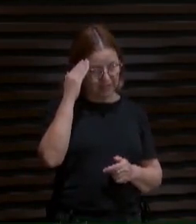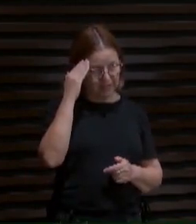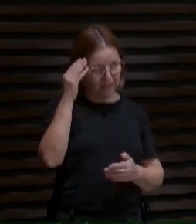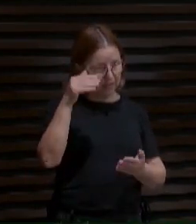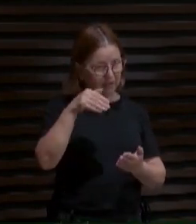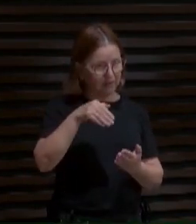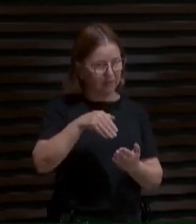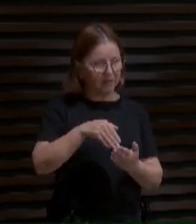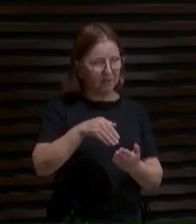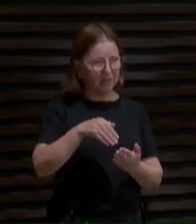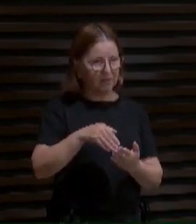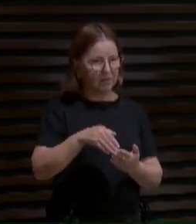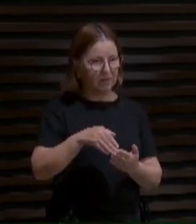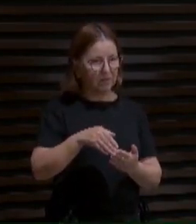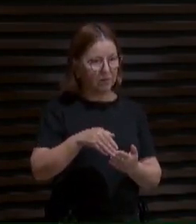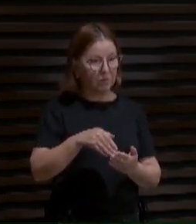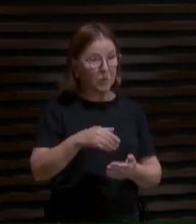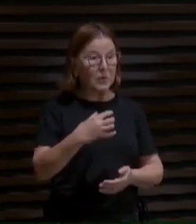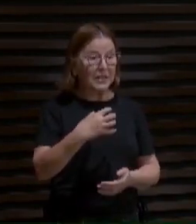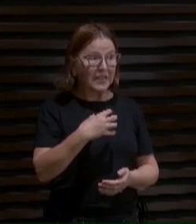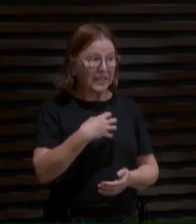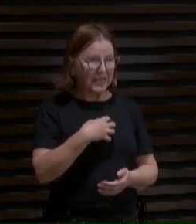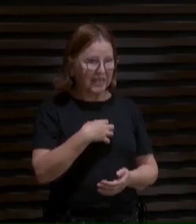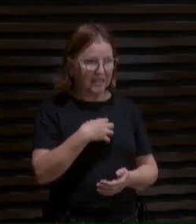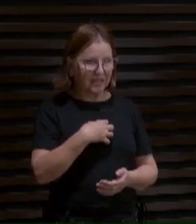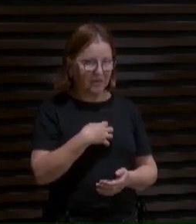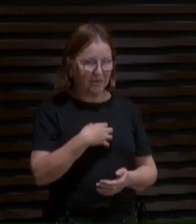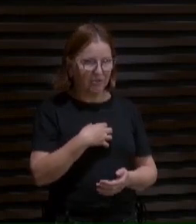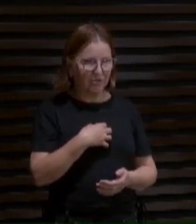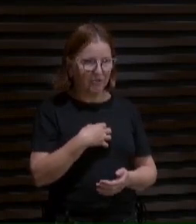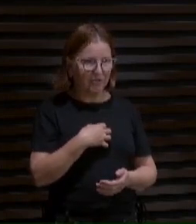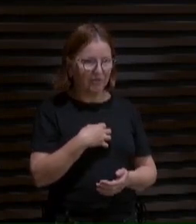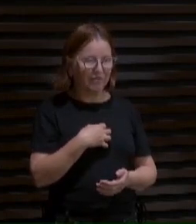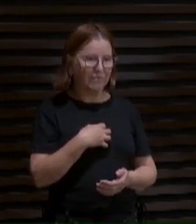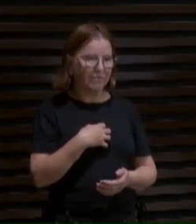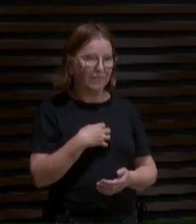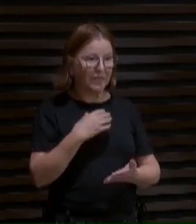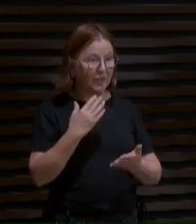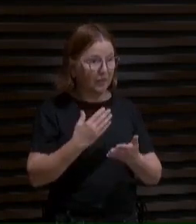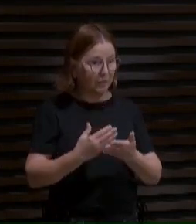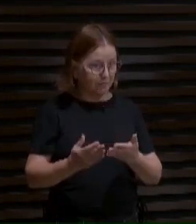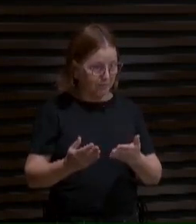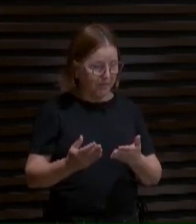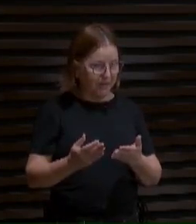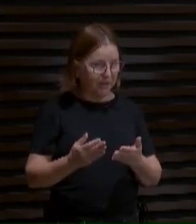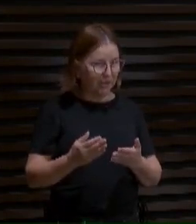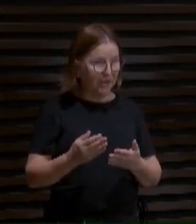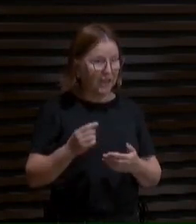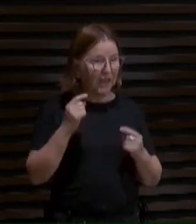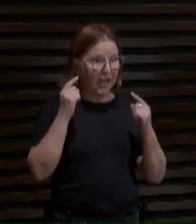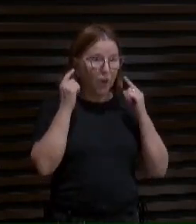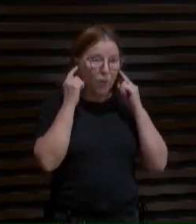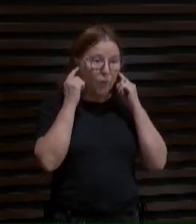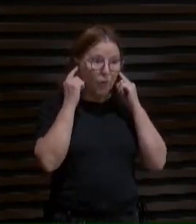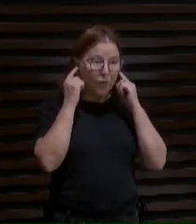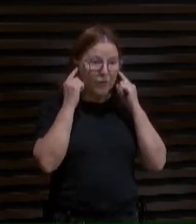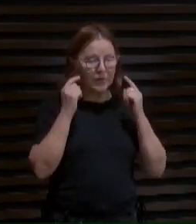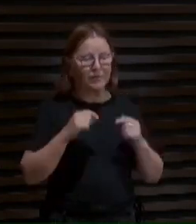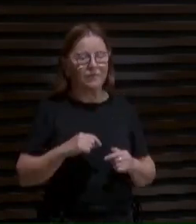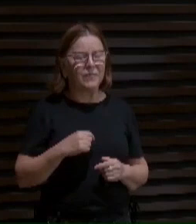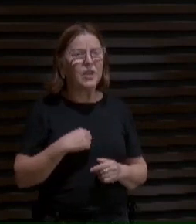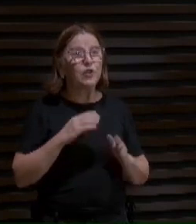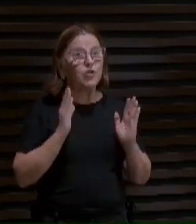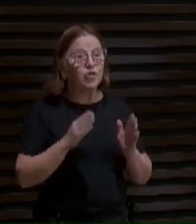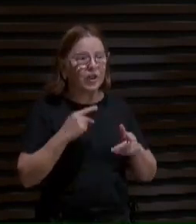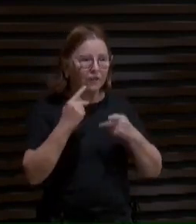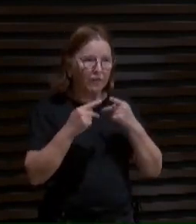último sentido é o ouvido. Ele ainda escuta. Eu já falei com um cara que estava em